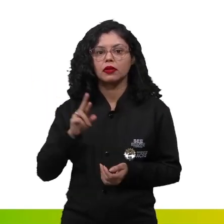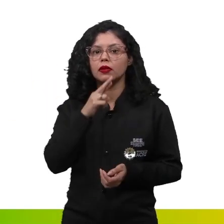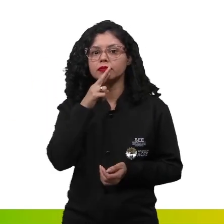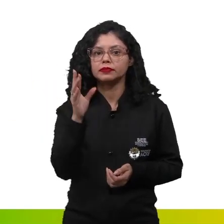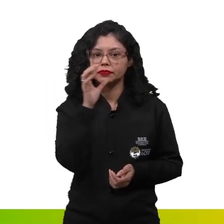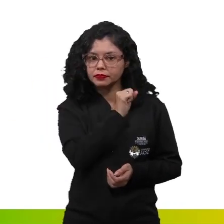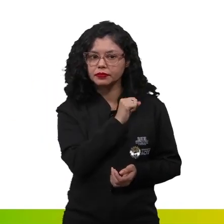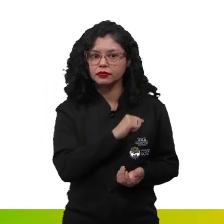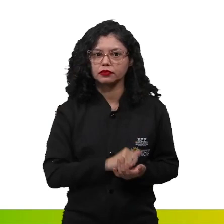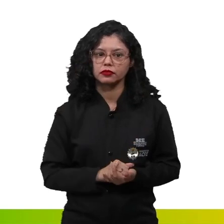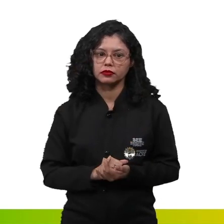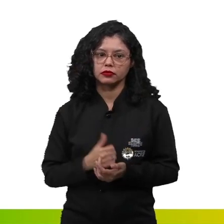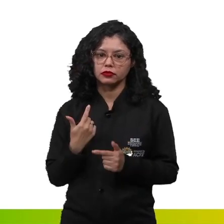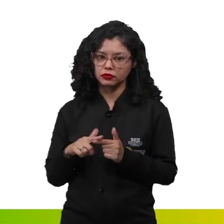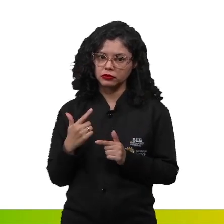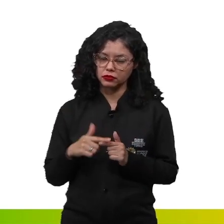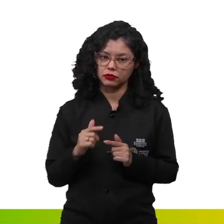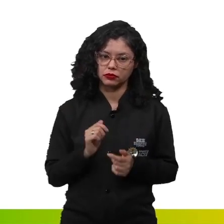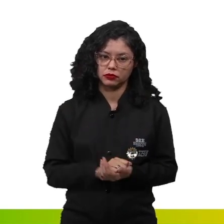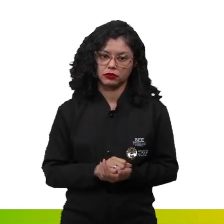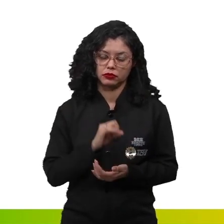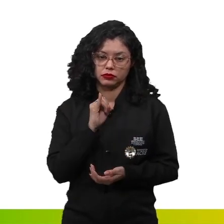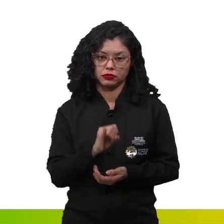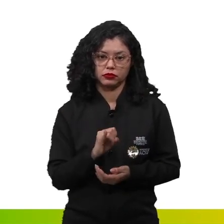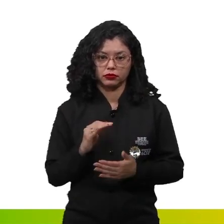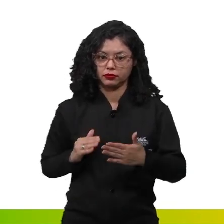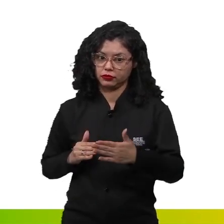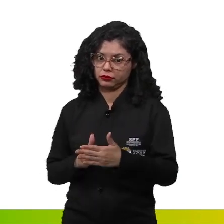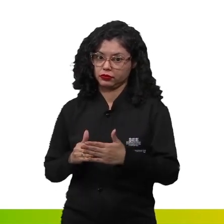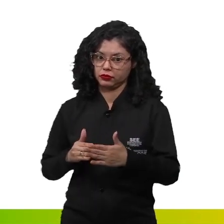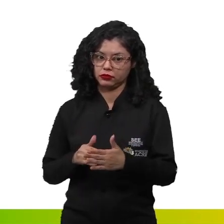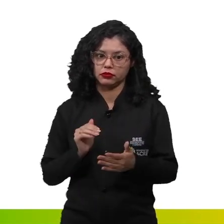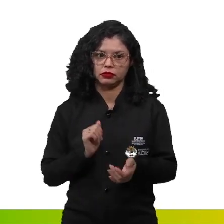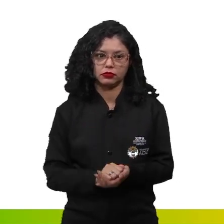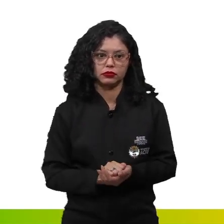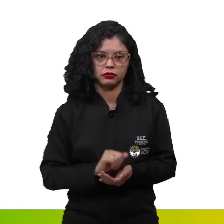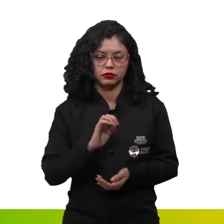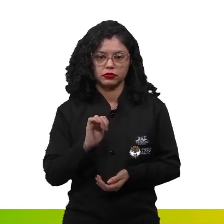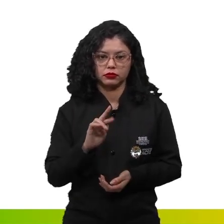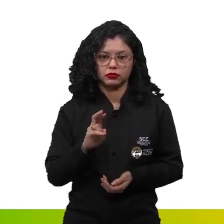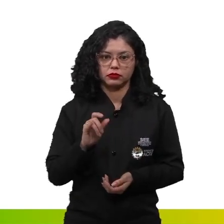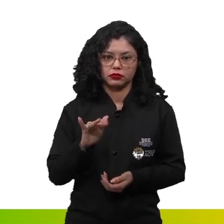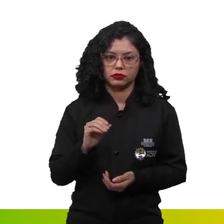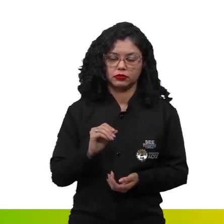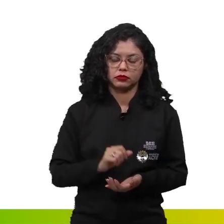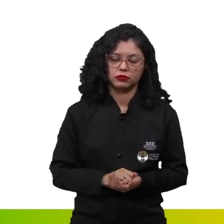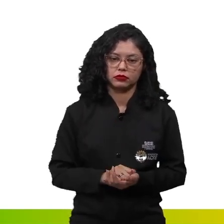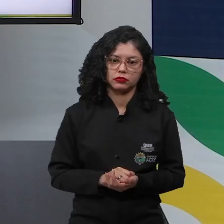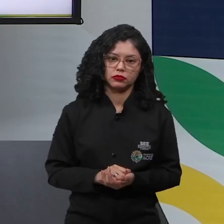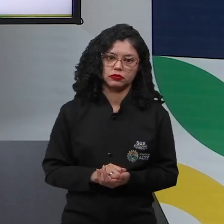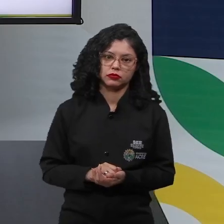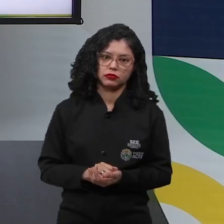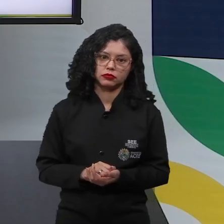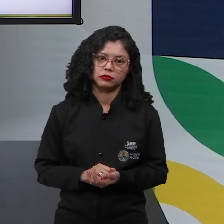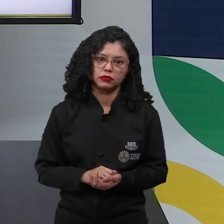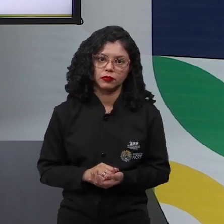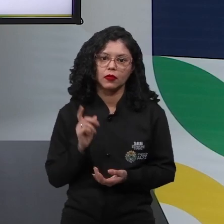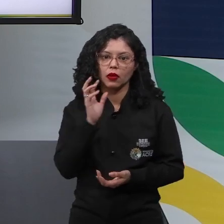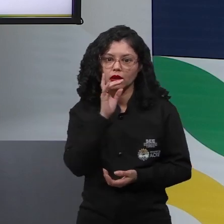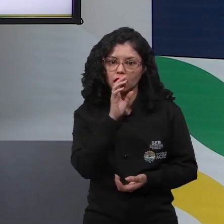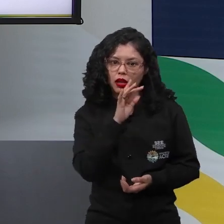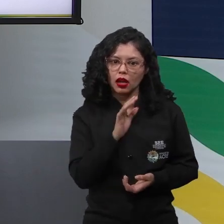respostas rápidas em situações de emergência, sem a interferência do encéfalo. Por exemplo, eu trisco numa panela